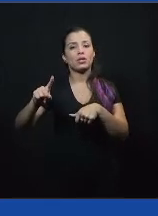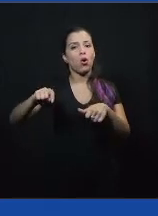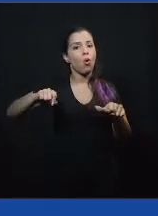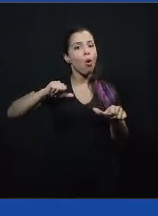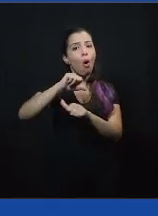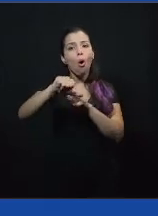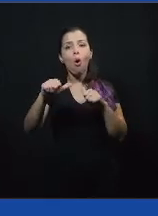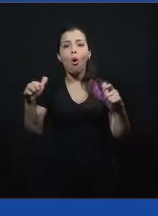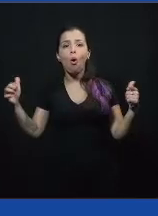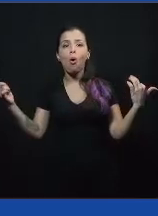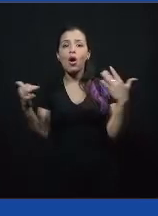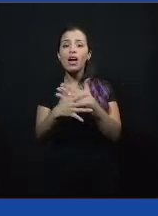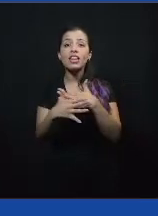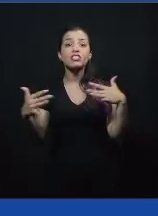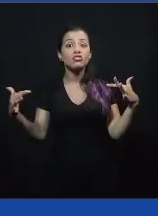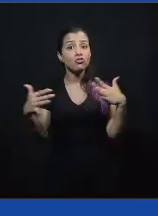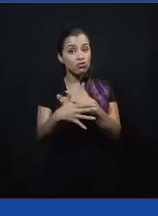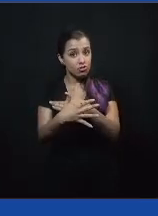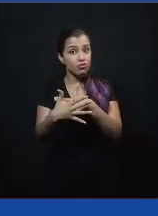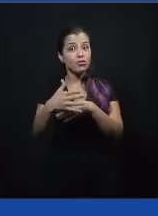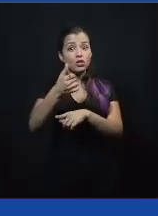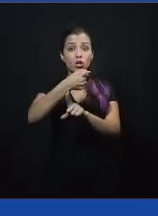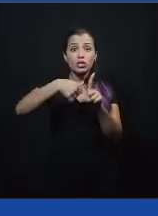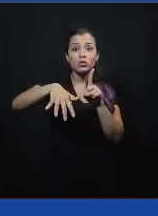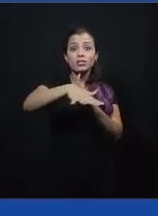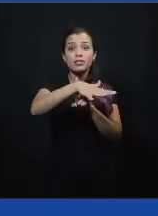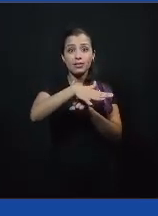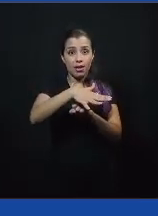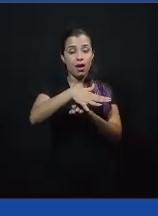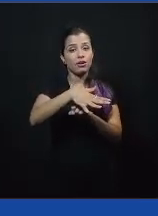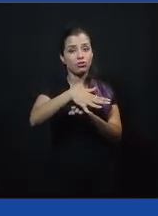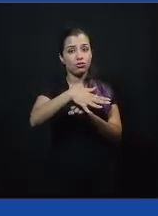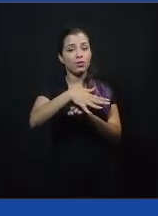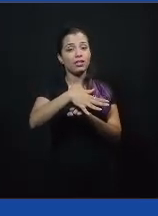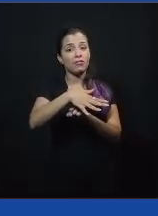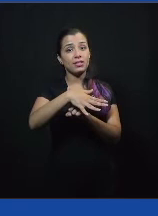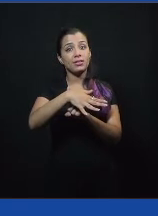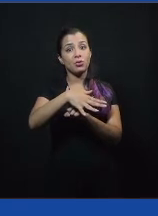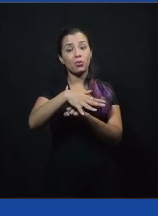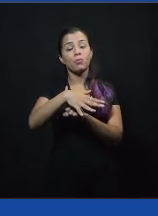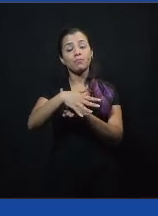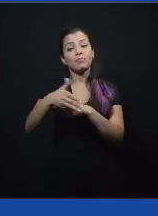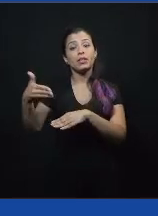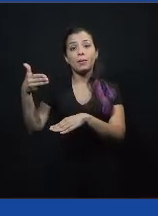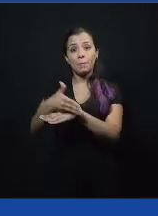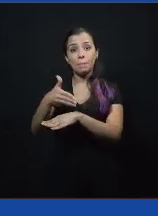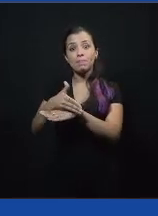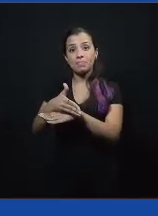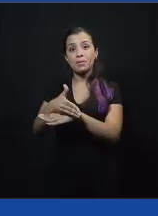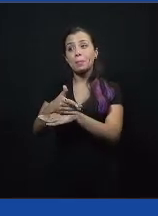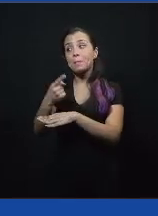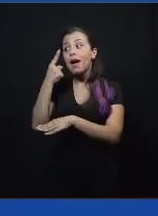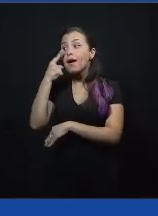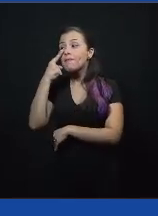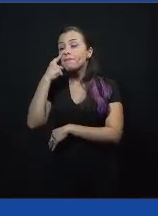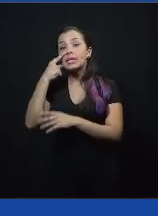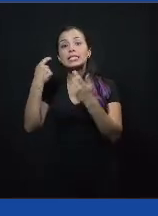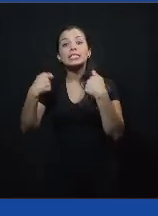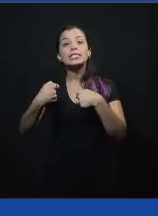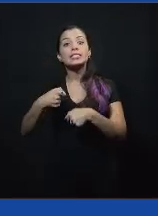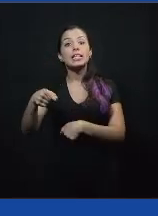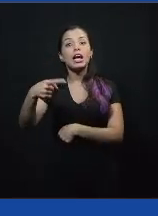transformação que é plural uma transformação social e uma transformação que olha para esse território né e para as necessidades dele